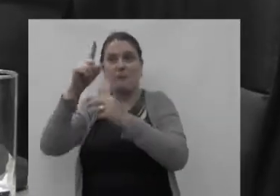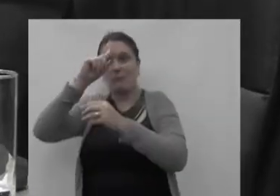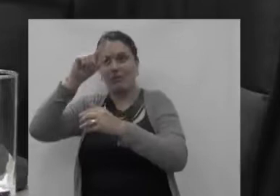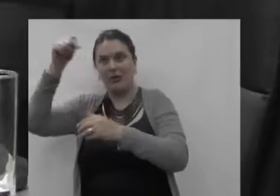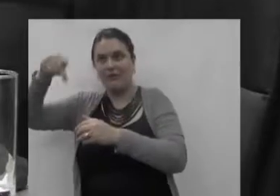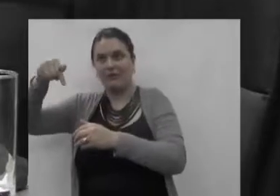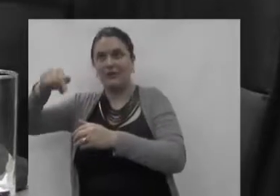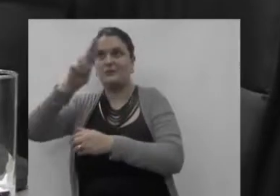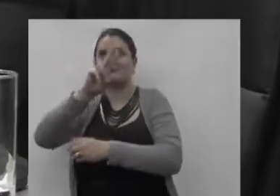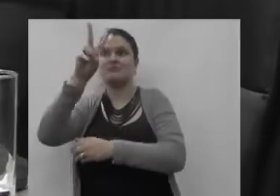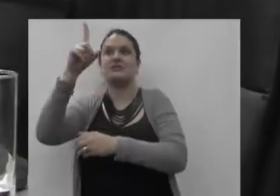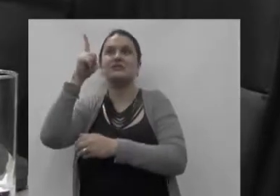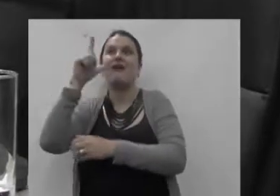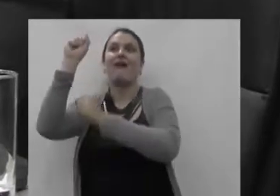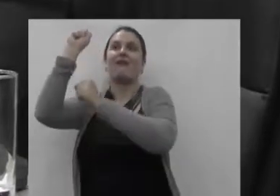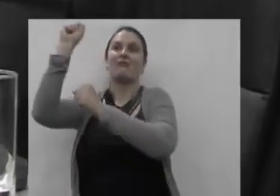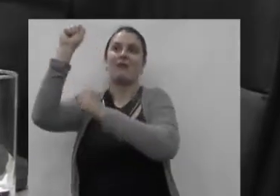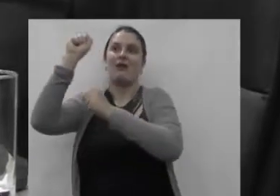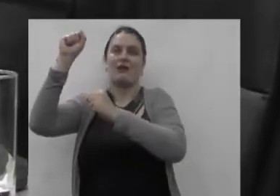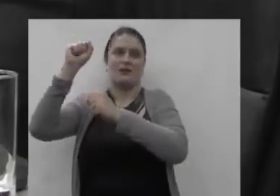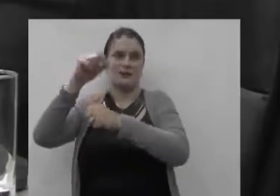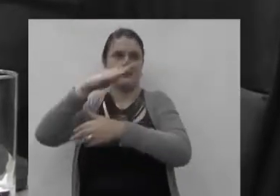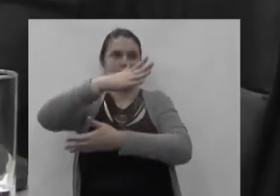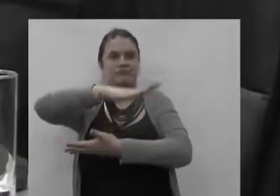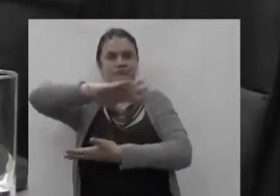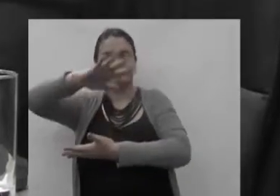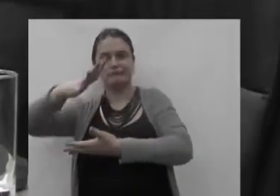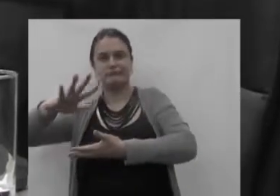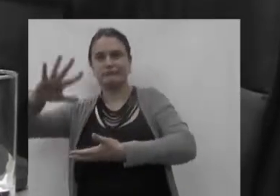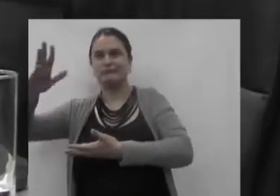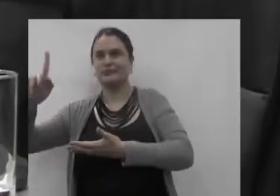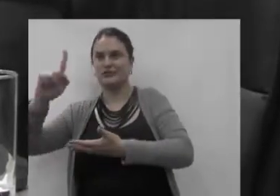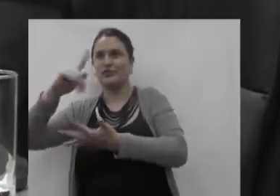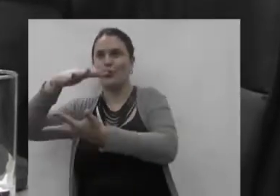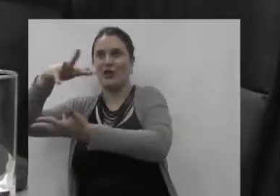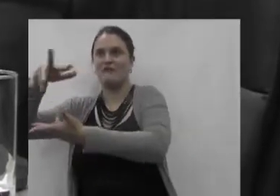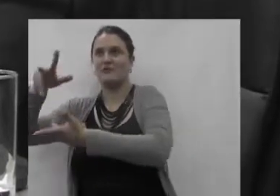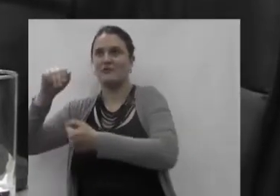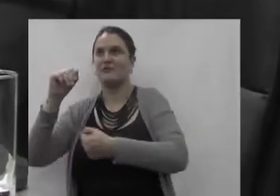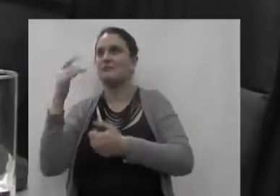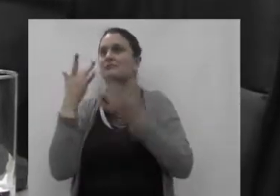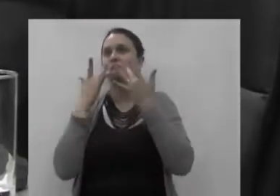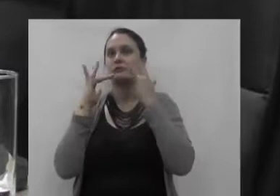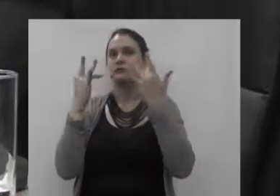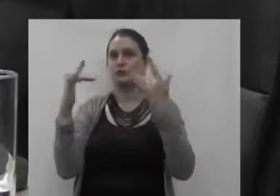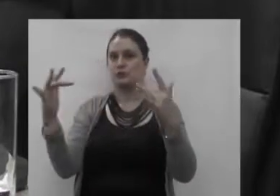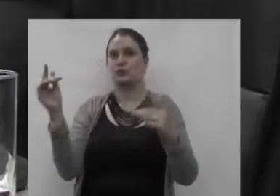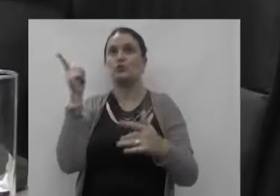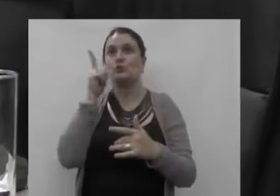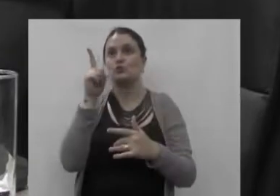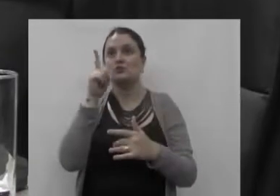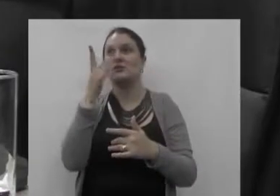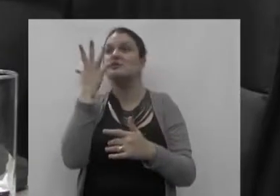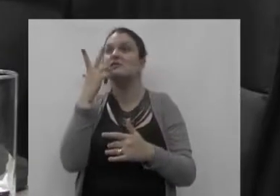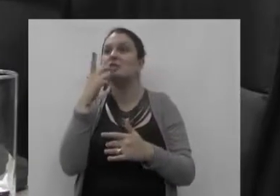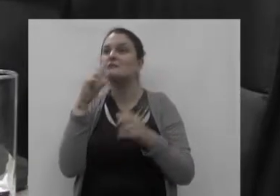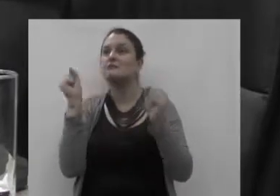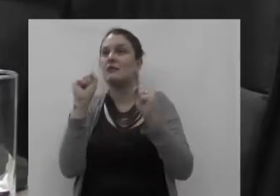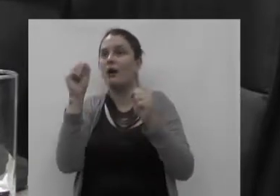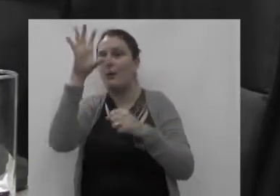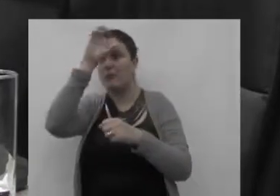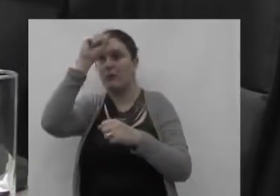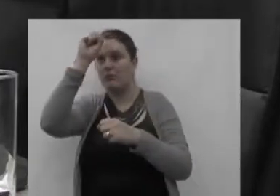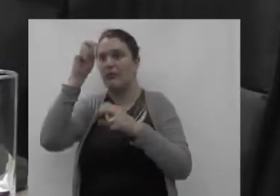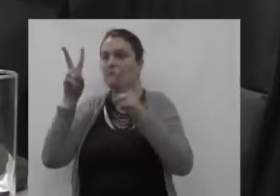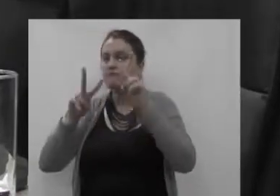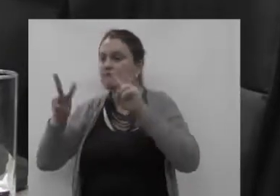requerimento, uma vez que para acessar ao sistema deve preencher alguns requisitos, ou do Executivo, ou do